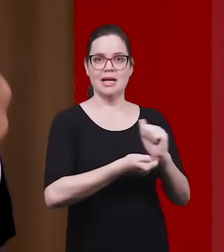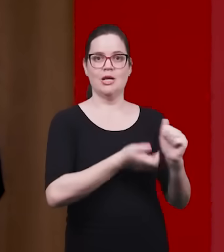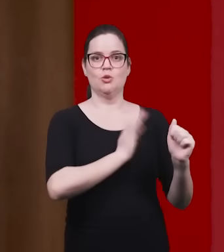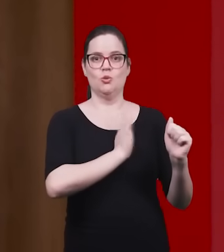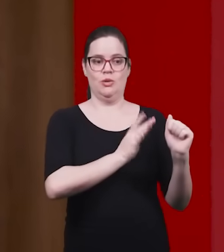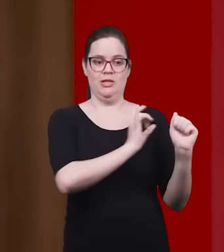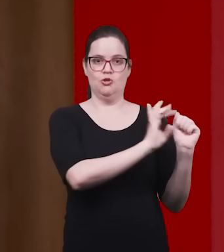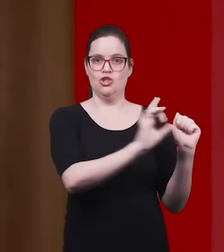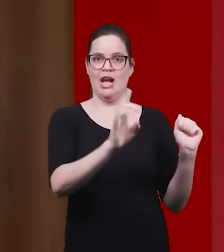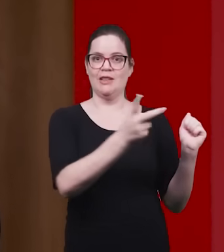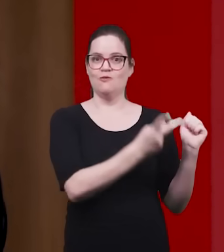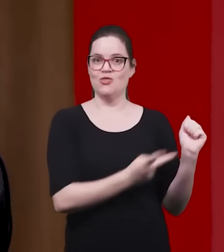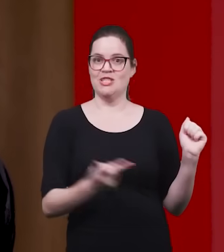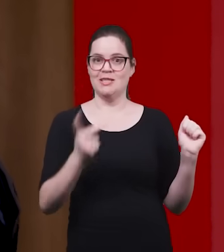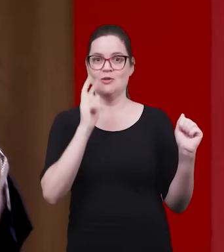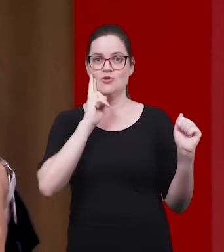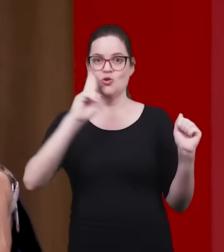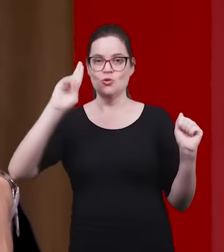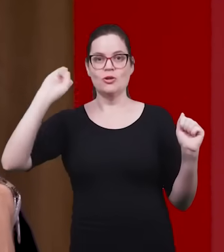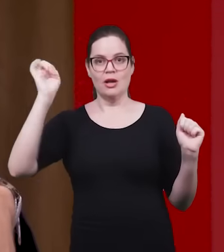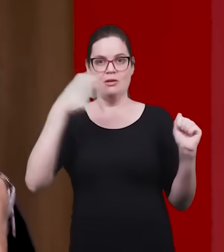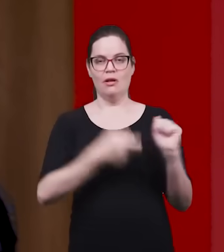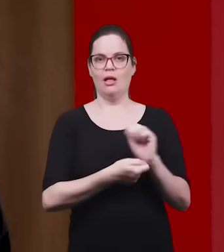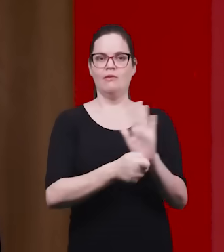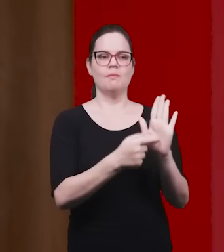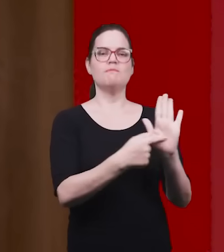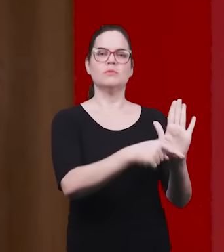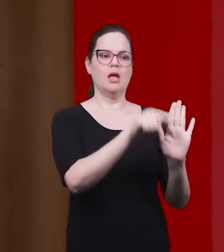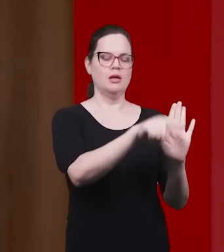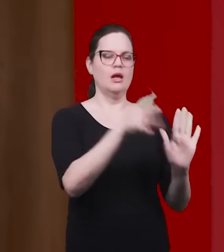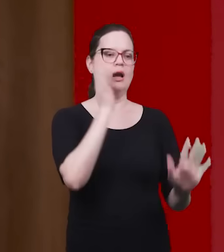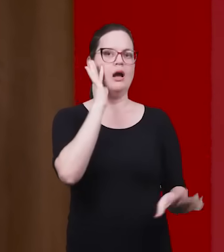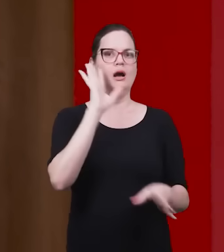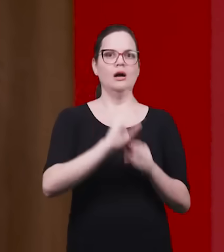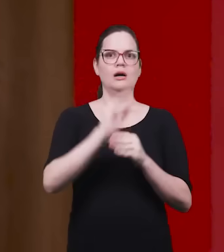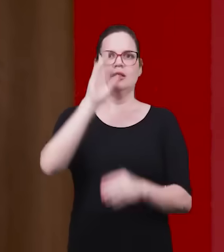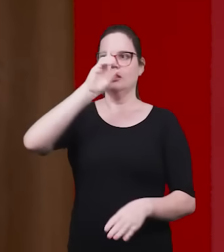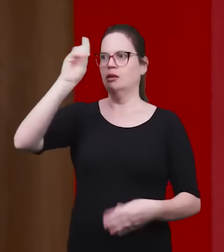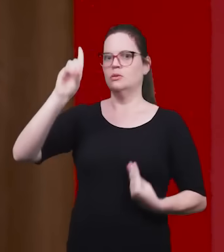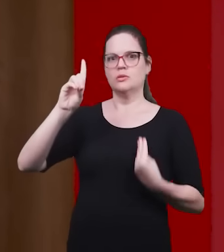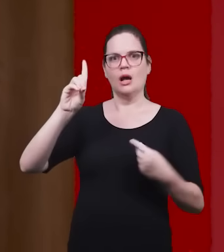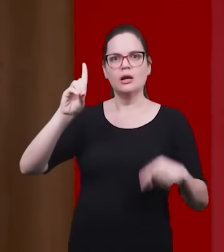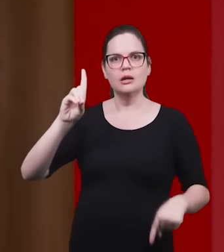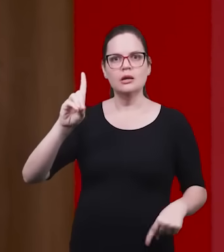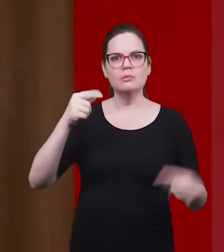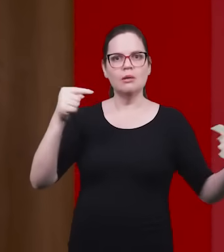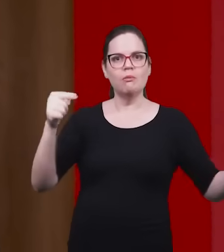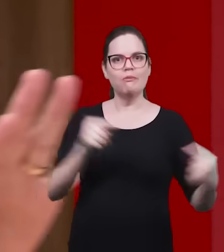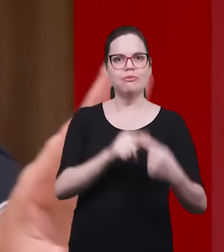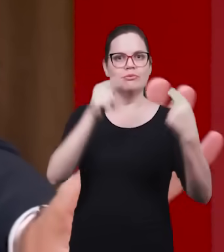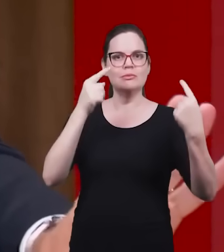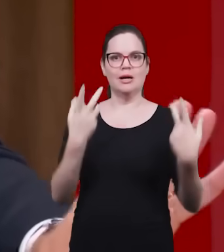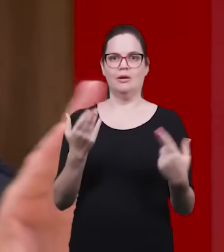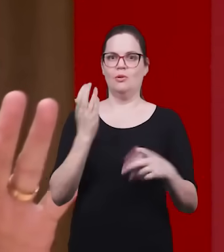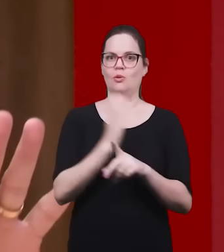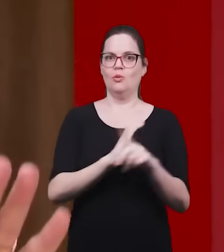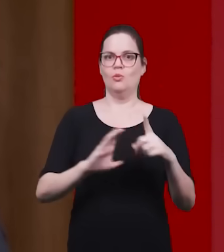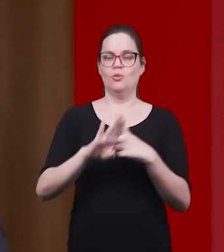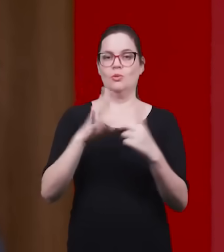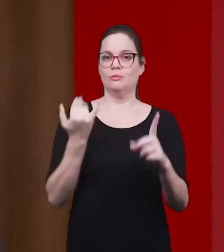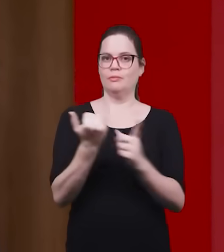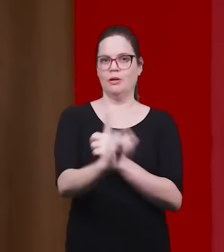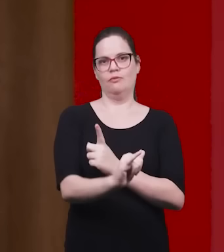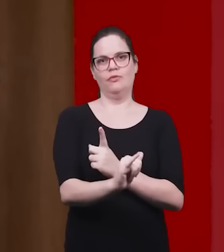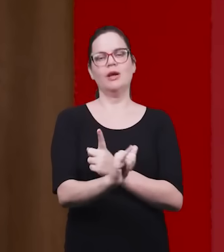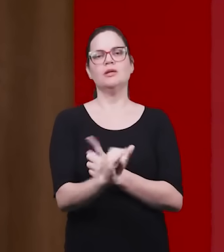coração e a pessoa vai dizer, verdadeiramente, Deus está neste lugar. É quase que um culto profético através ali